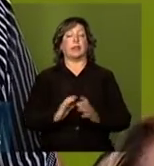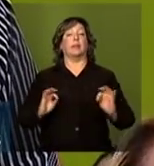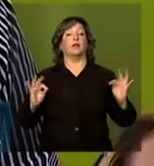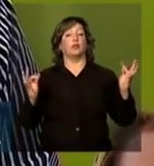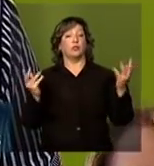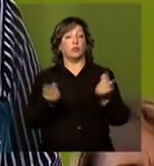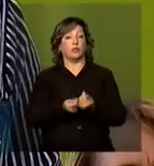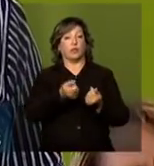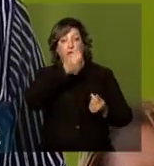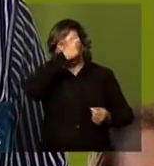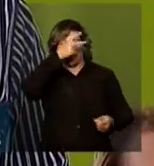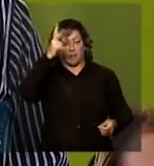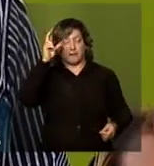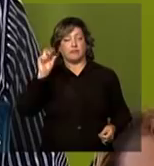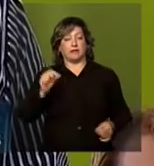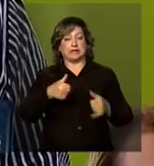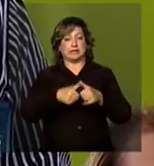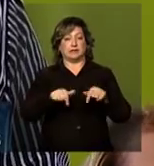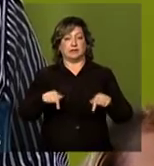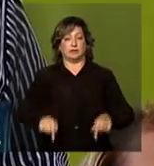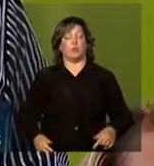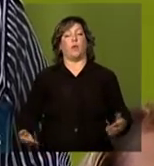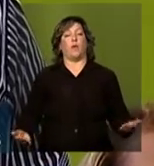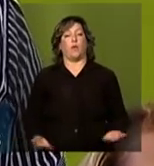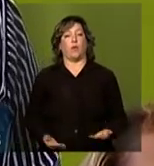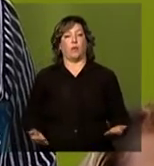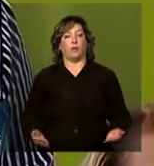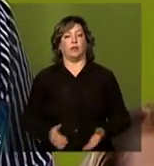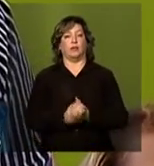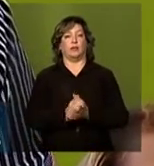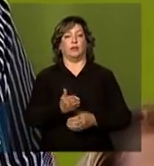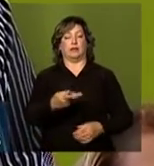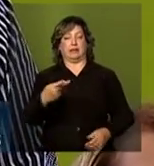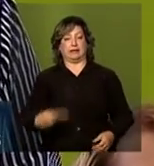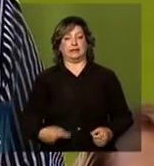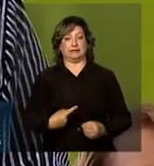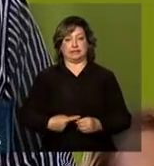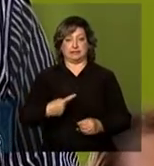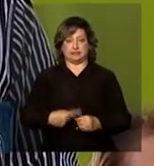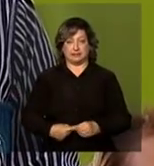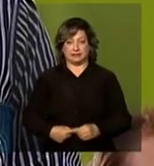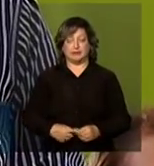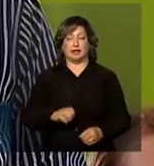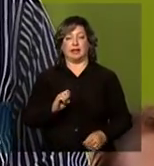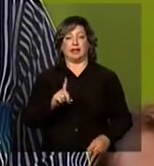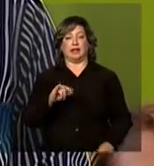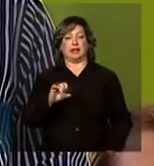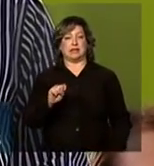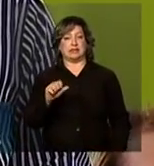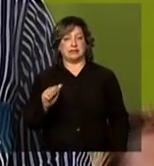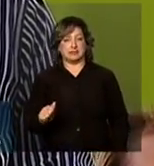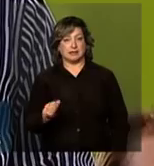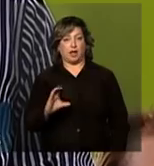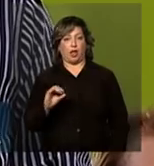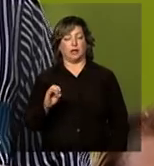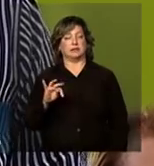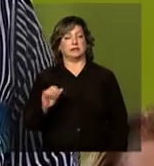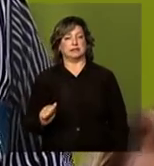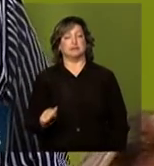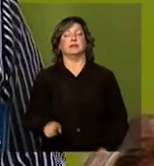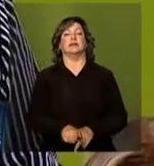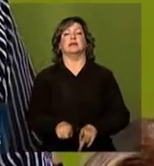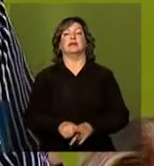prefeitos e prefeitas aqui presentes saudando a prefeita de Governador Valadares Elisa Maria Costa